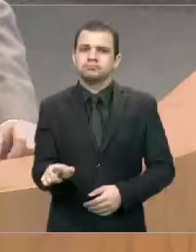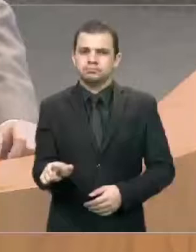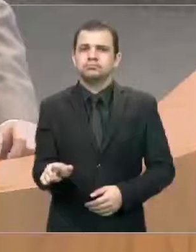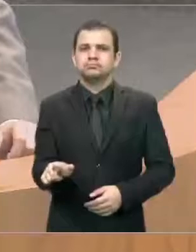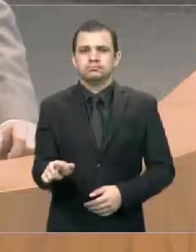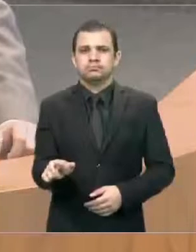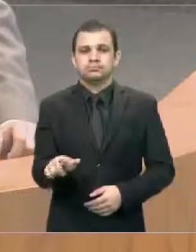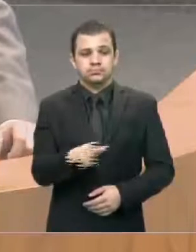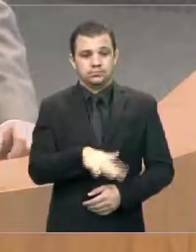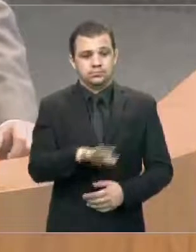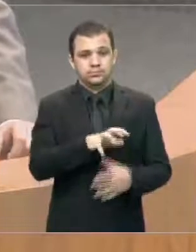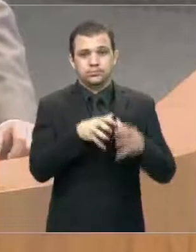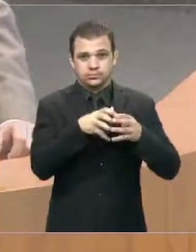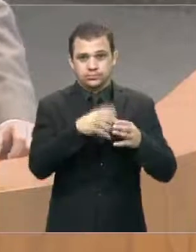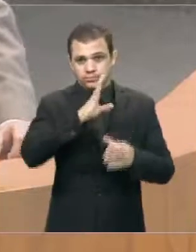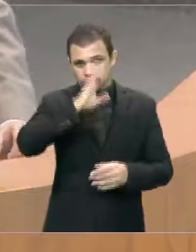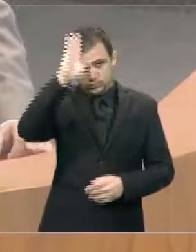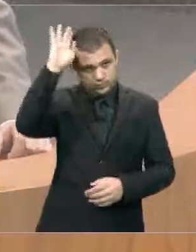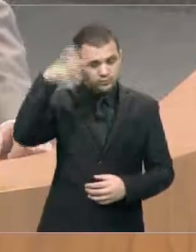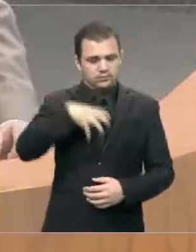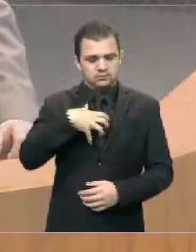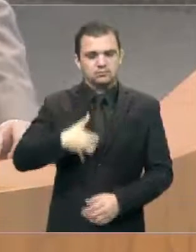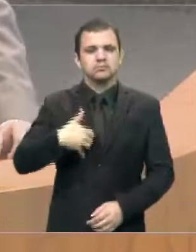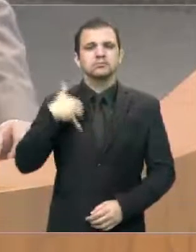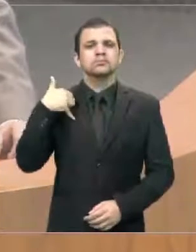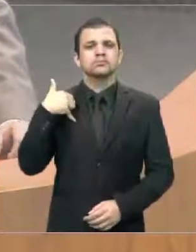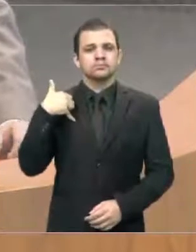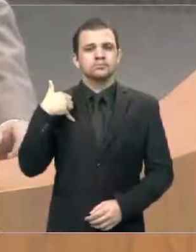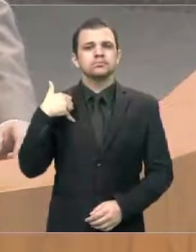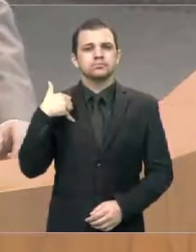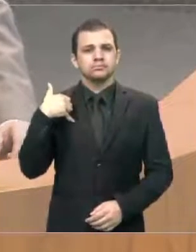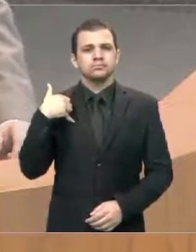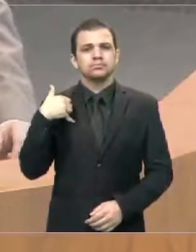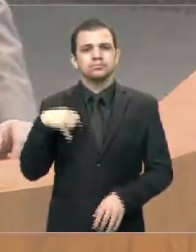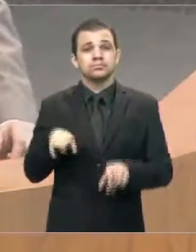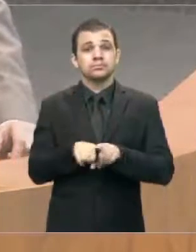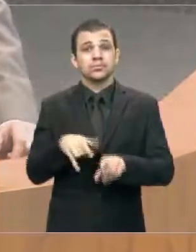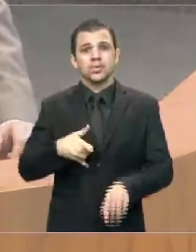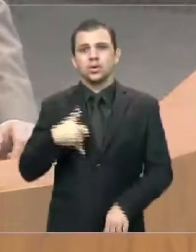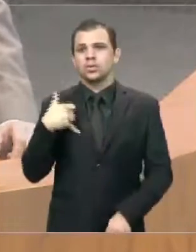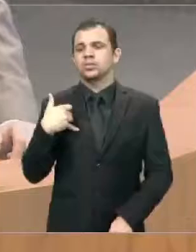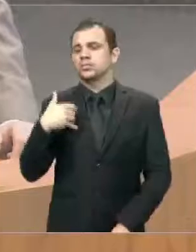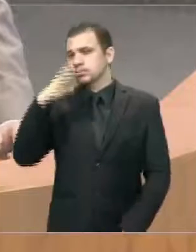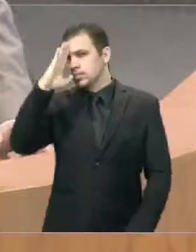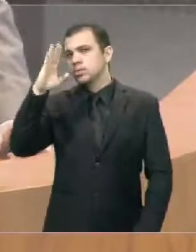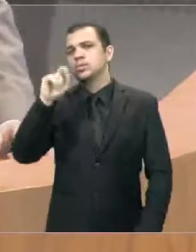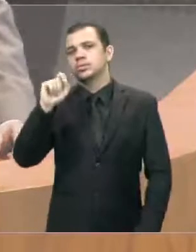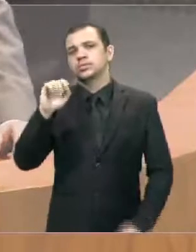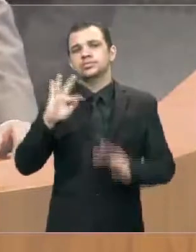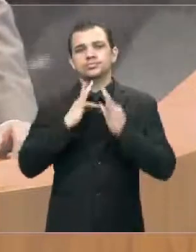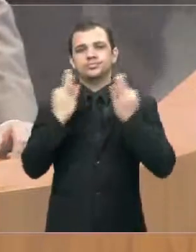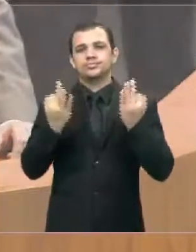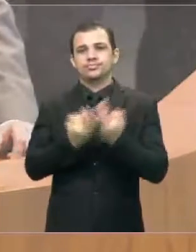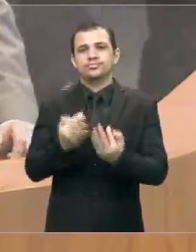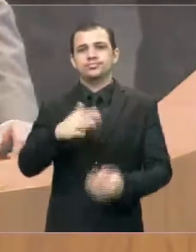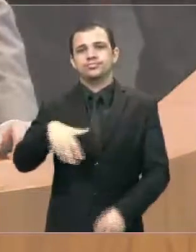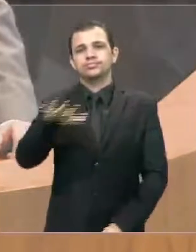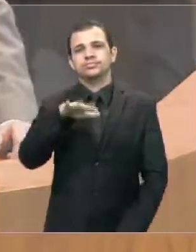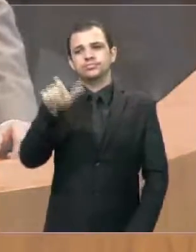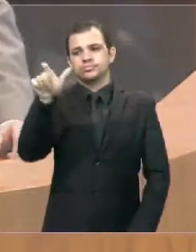orgulho da corporação dos bombeiros e orgulho maior da família. Uma pessoa de